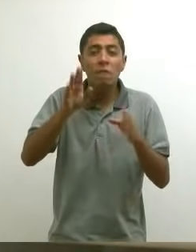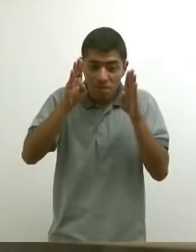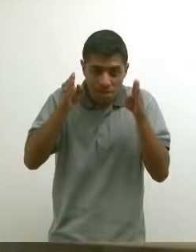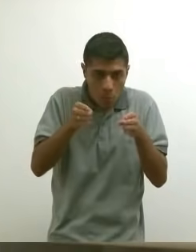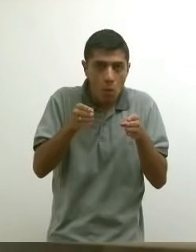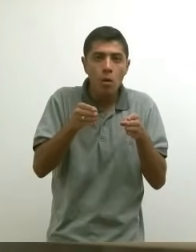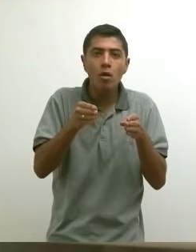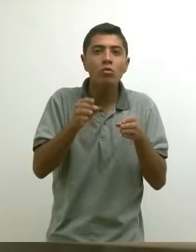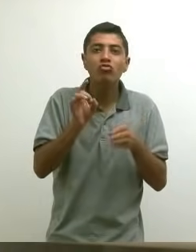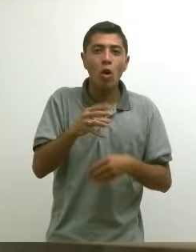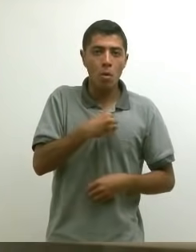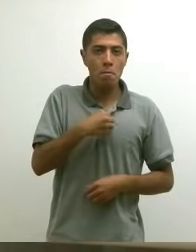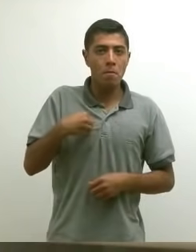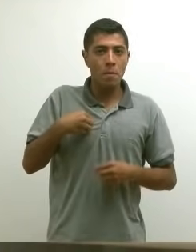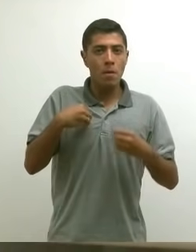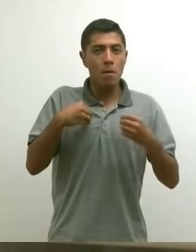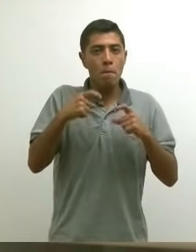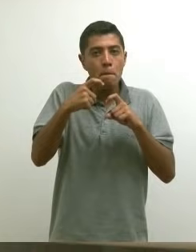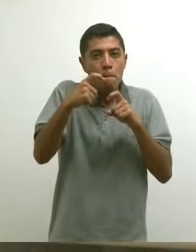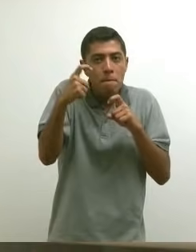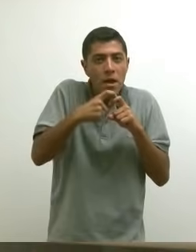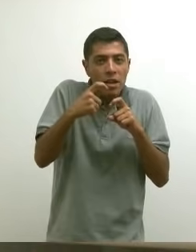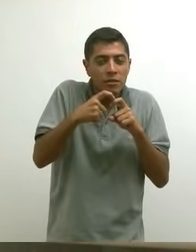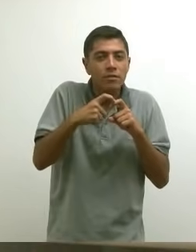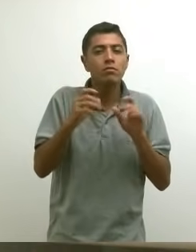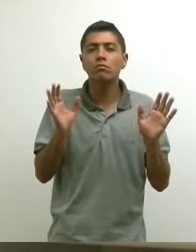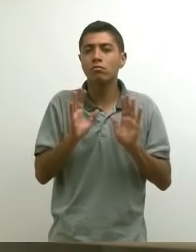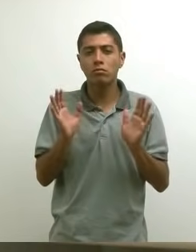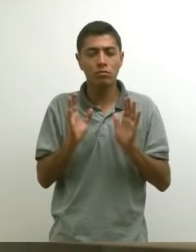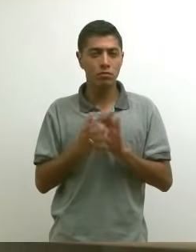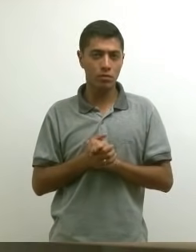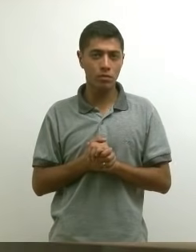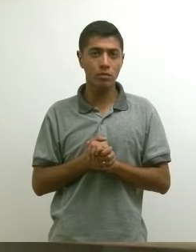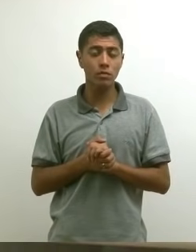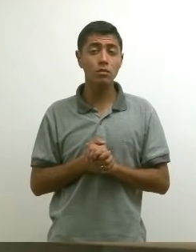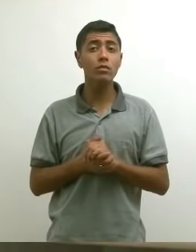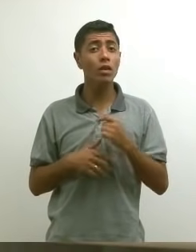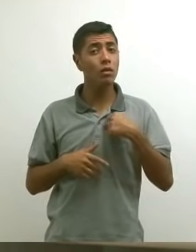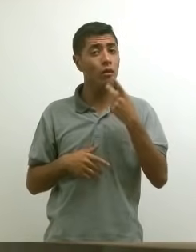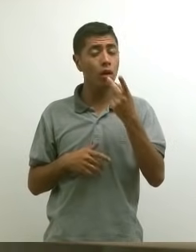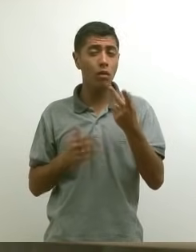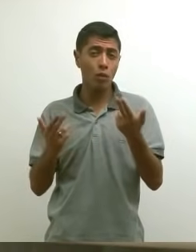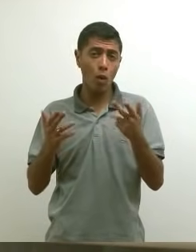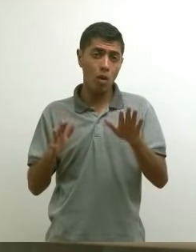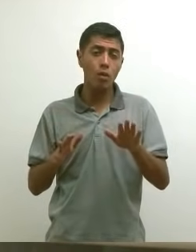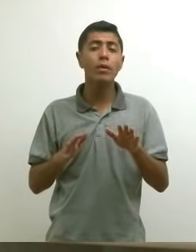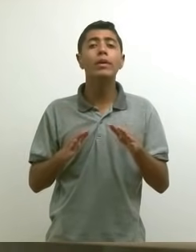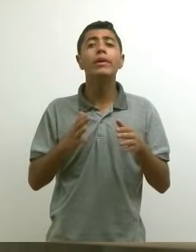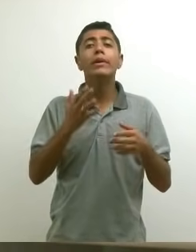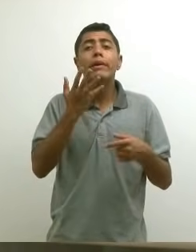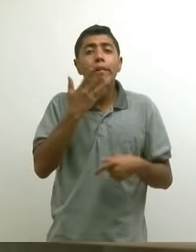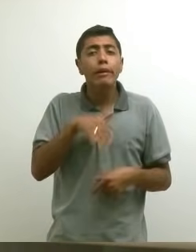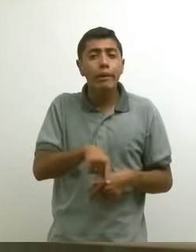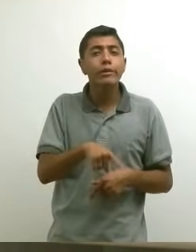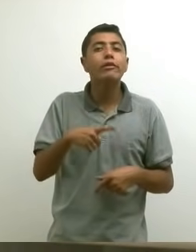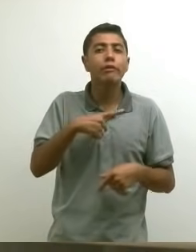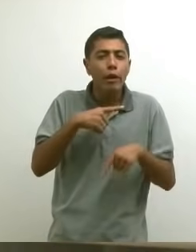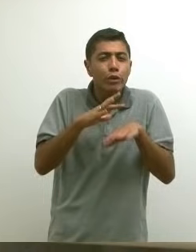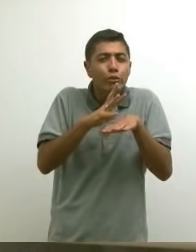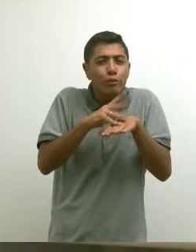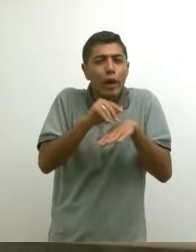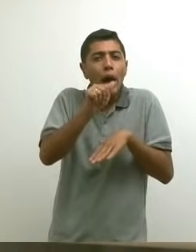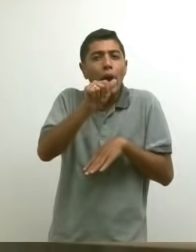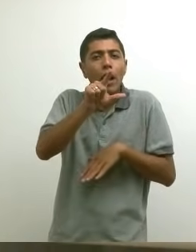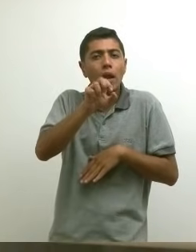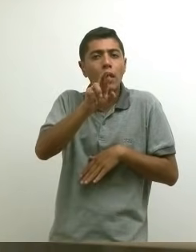mesma no mesmo perfil o alérgico a criança com hiperactividade e défice de atenção à criança